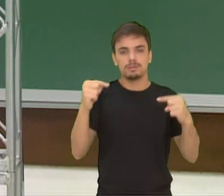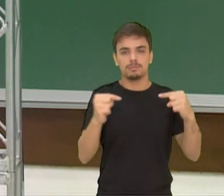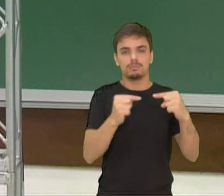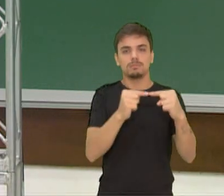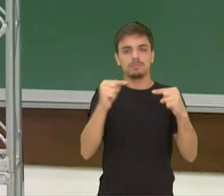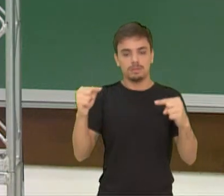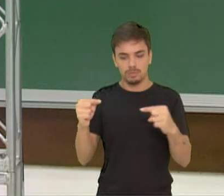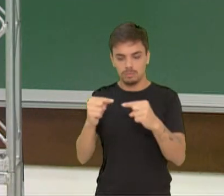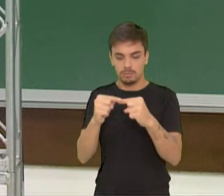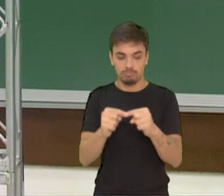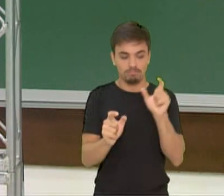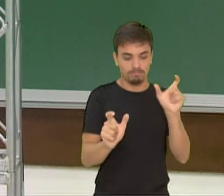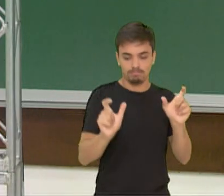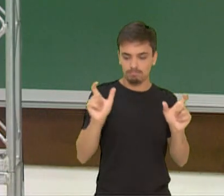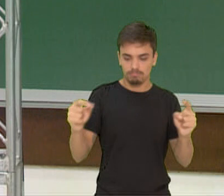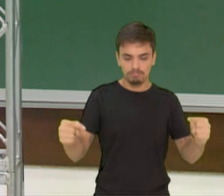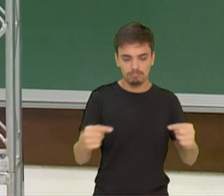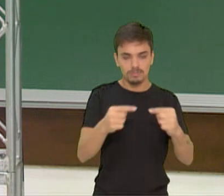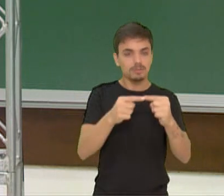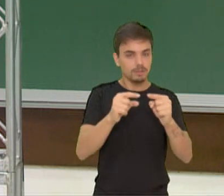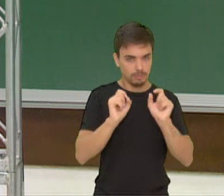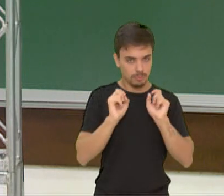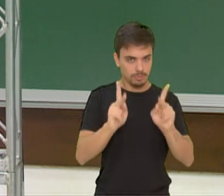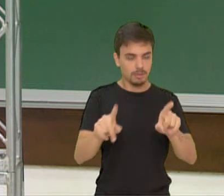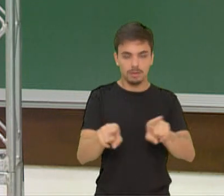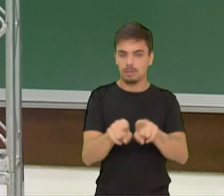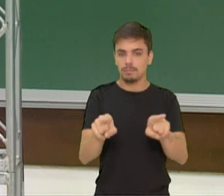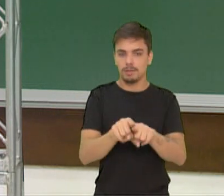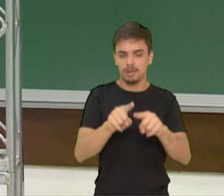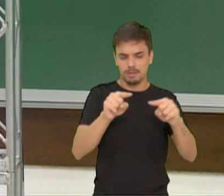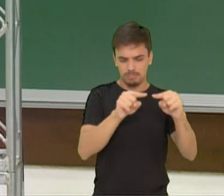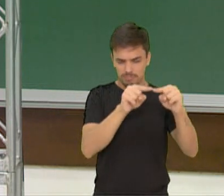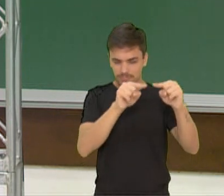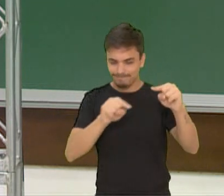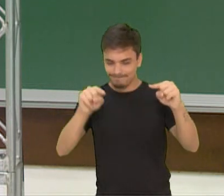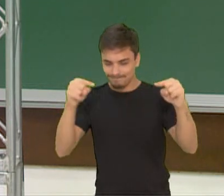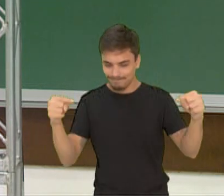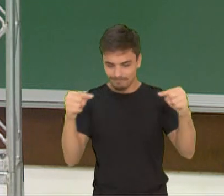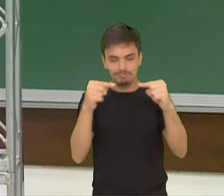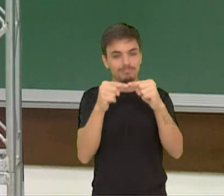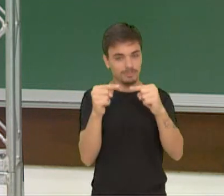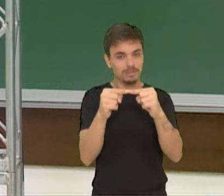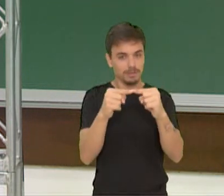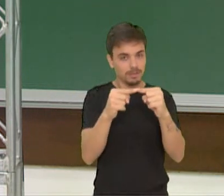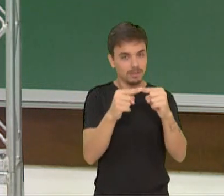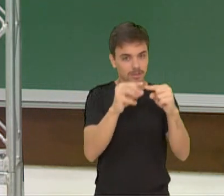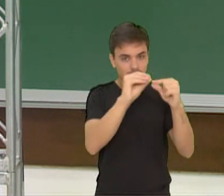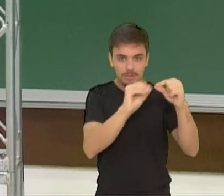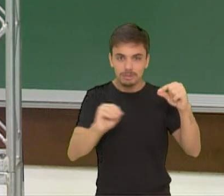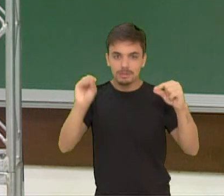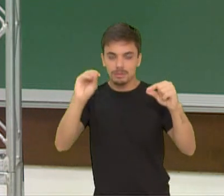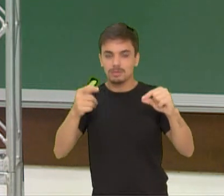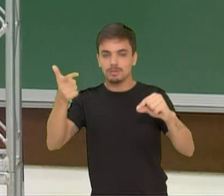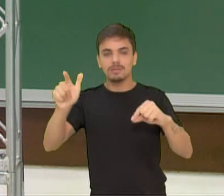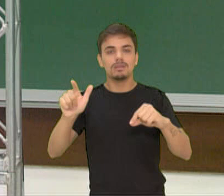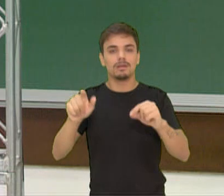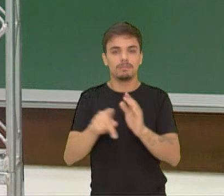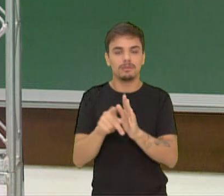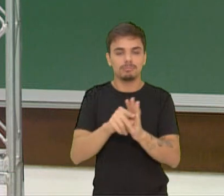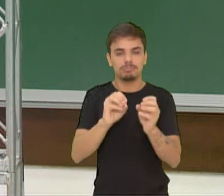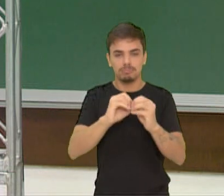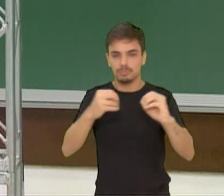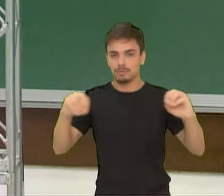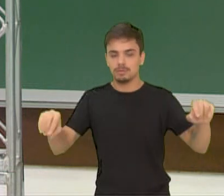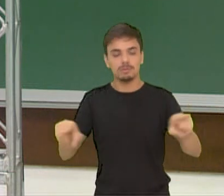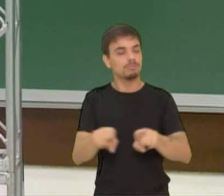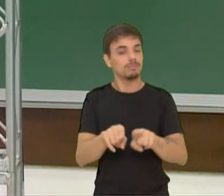um termo ao outro, não é verdade? É aquela pontezinha ali da amizade para eu passar para um outro período, para uma outra oração